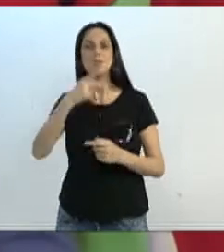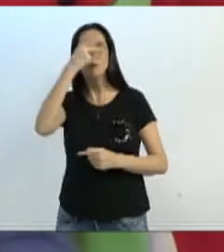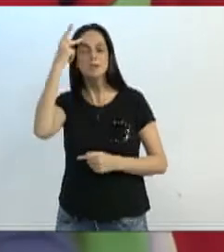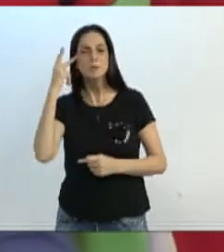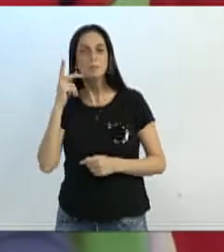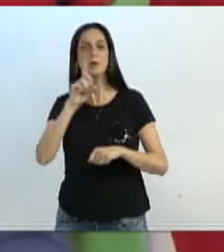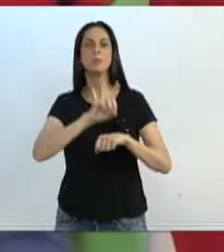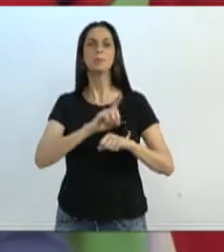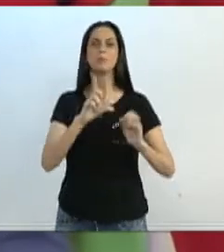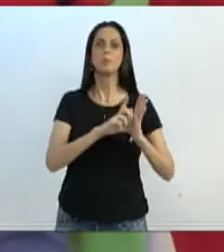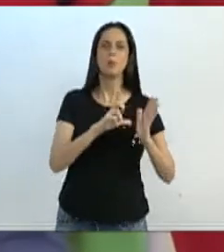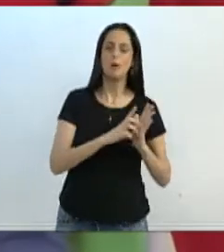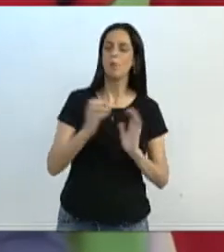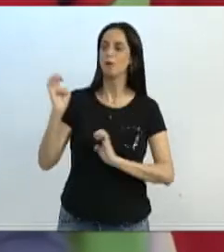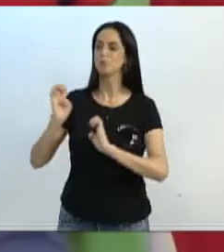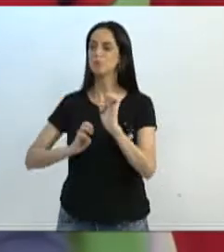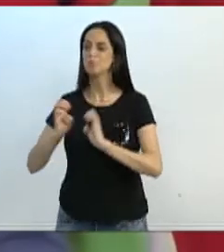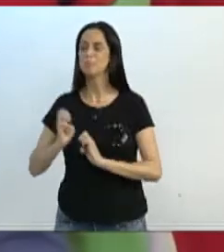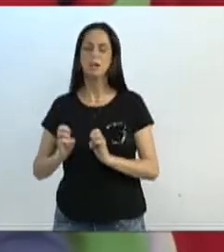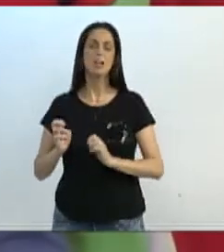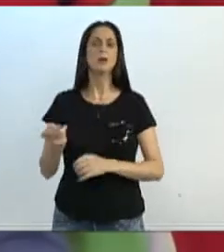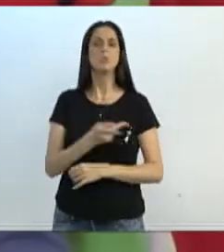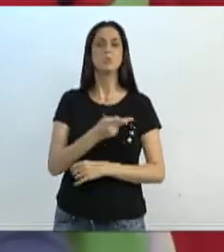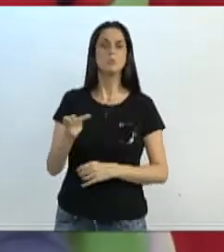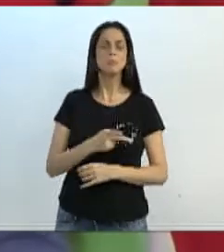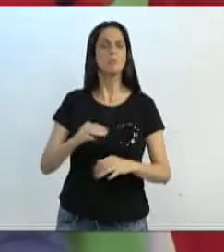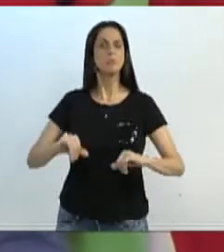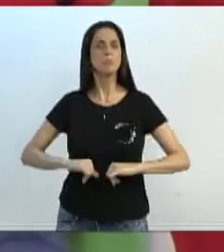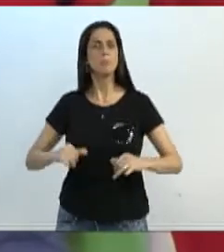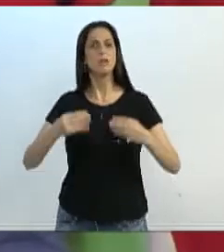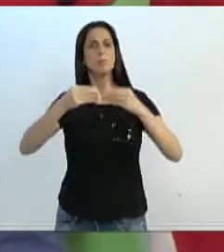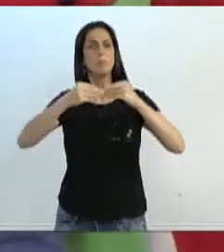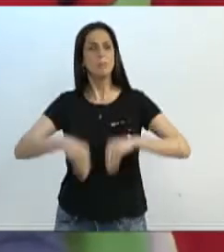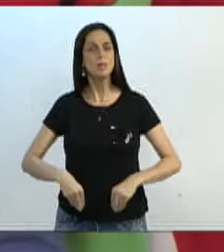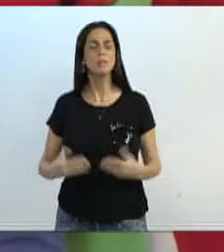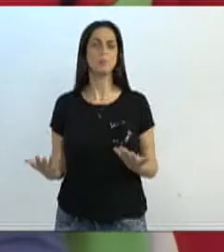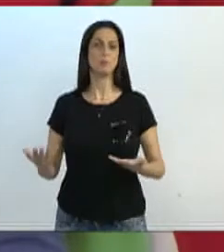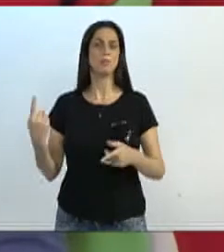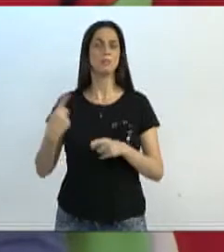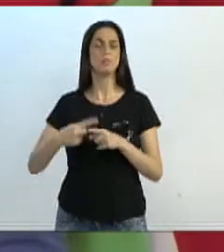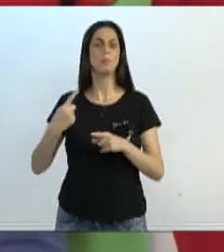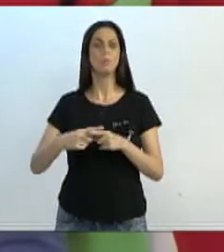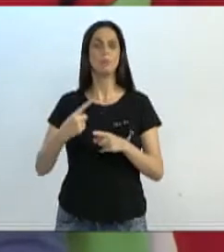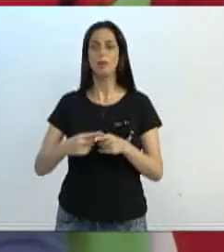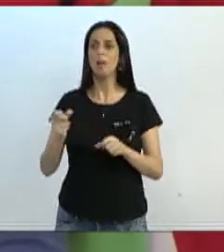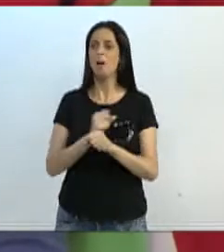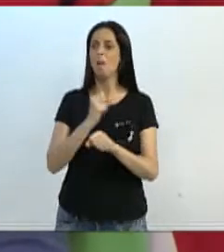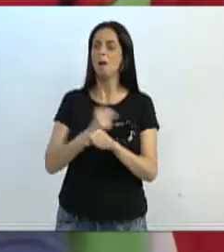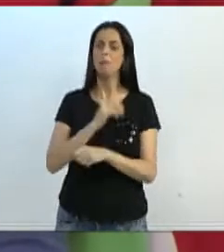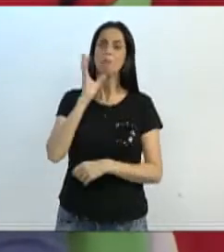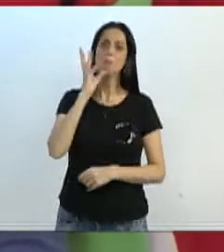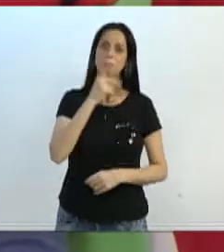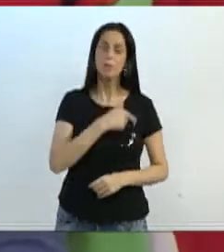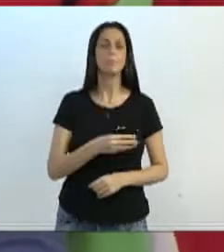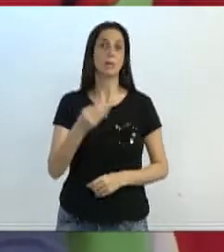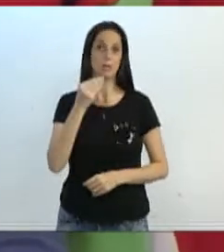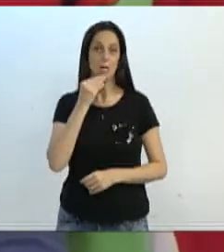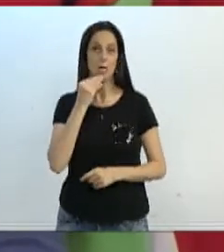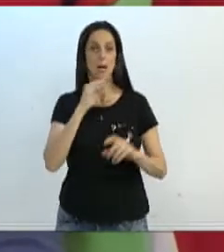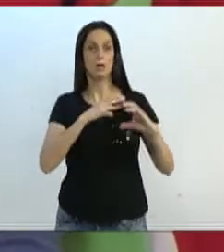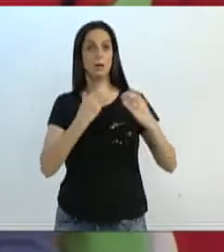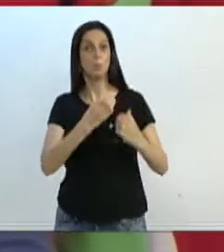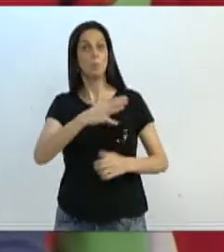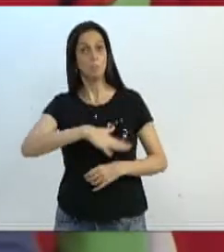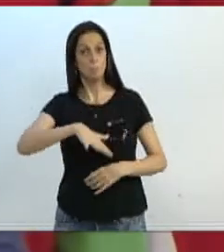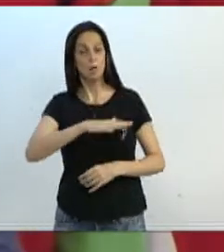seja prejudicado com a morosidade da obra. É óbvio que é importante, estamos de parabéns à comunidade ali por